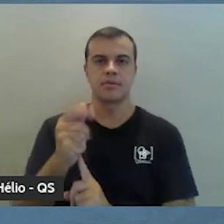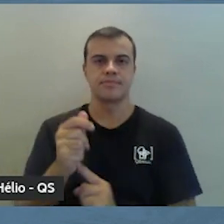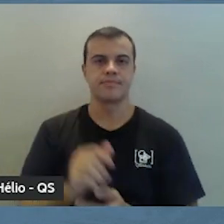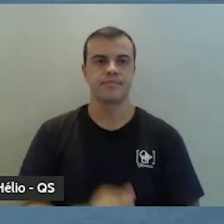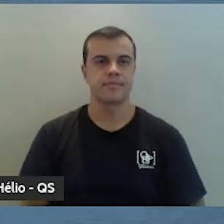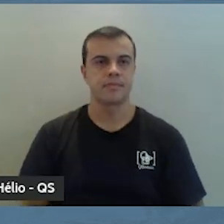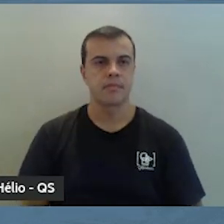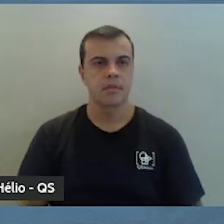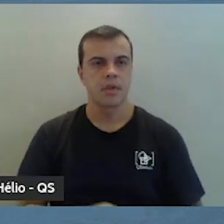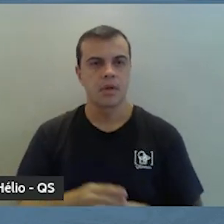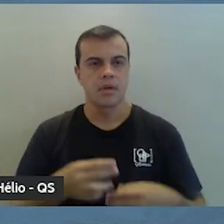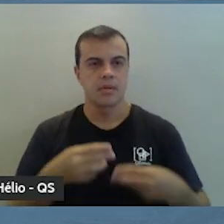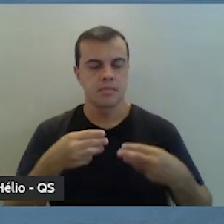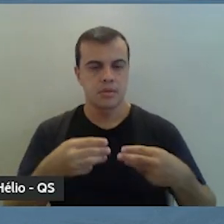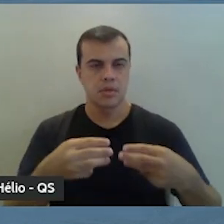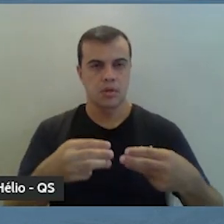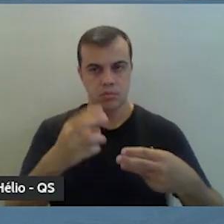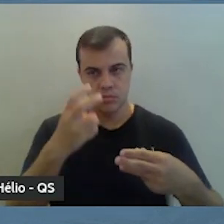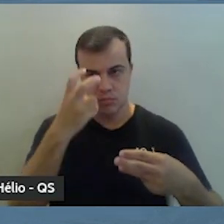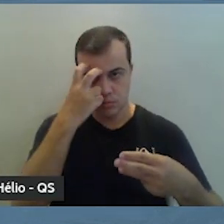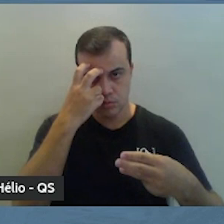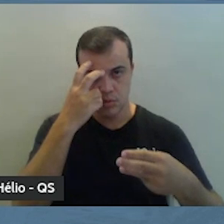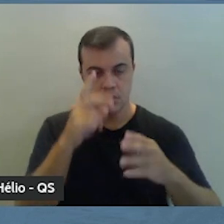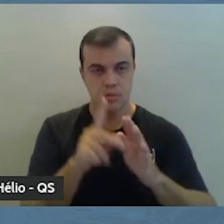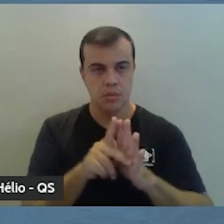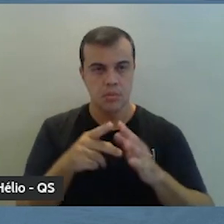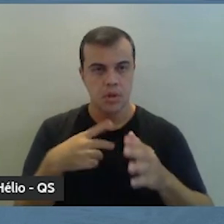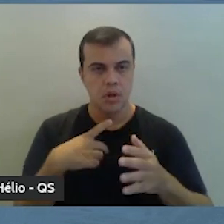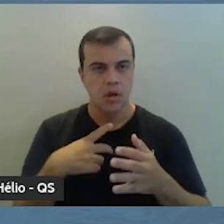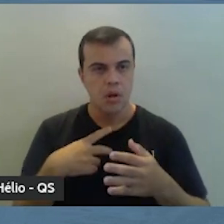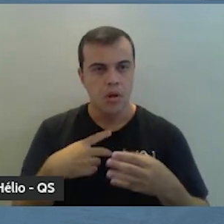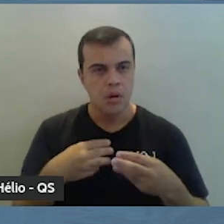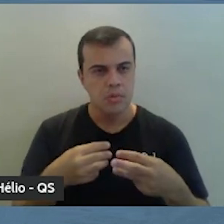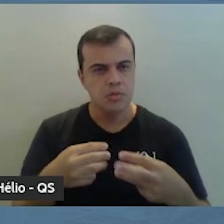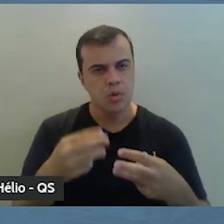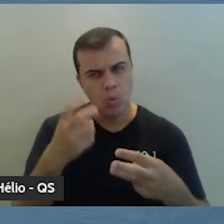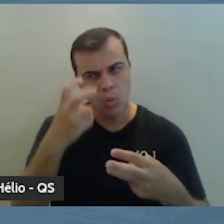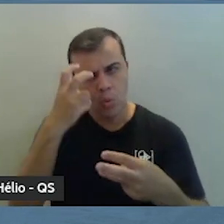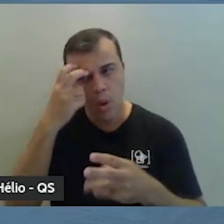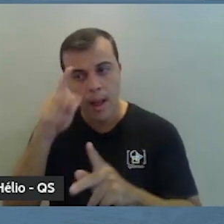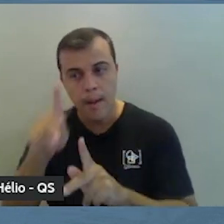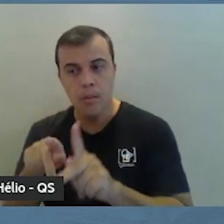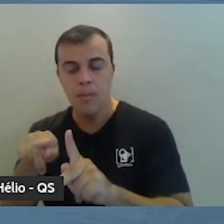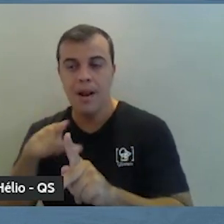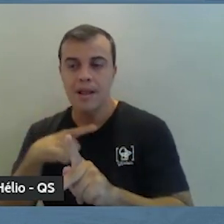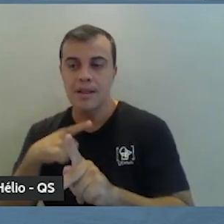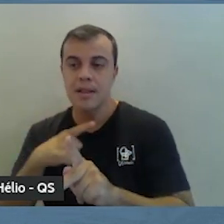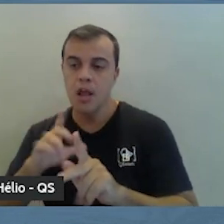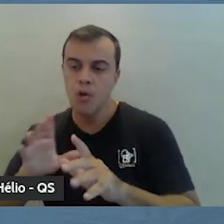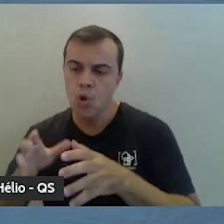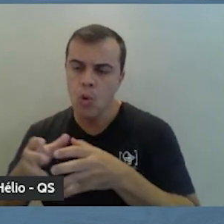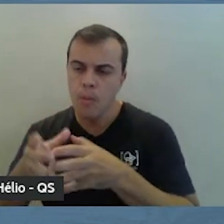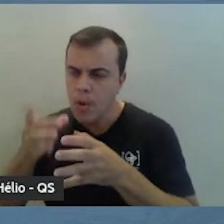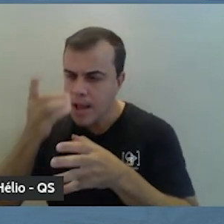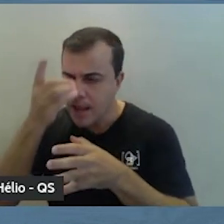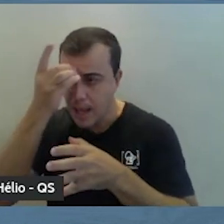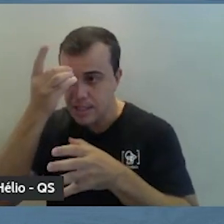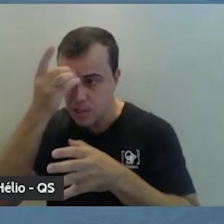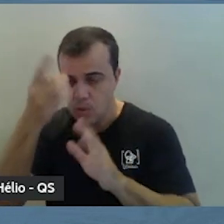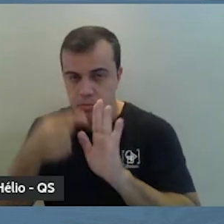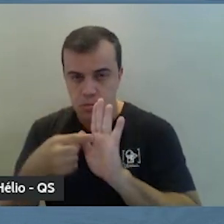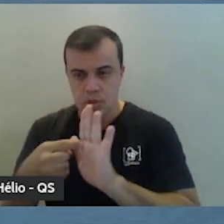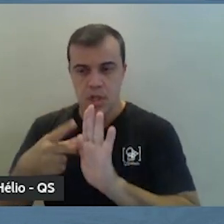segundo o Ministério da Cultura, culturas populares e tradicionais englobam um conjunto de criações expressas por